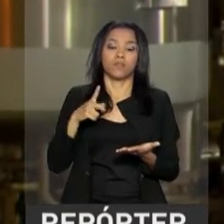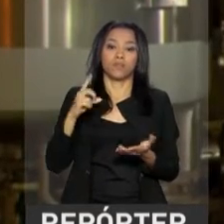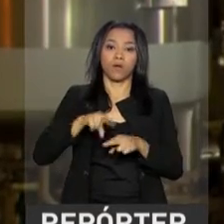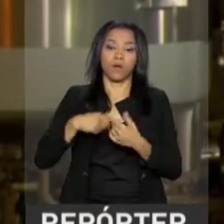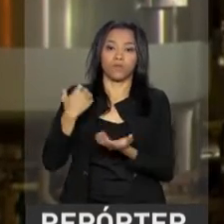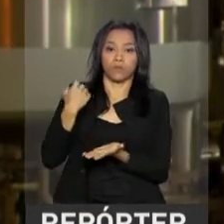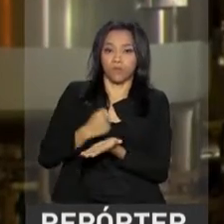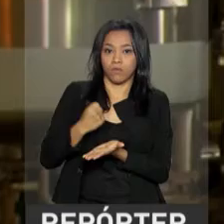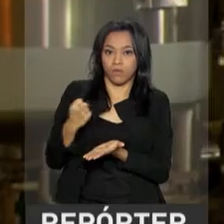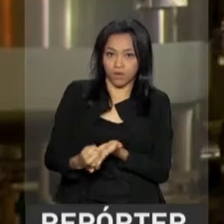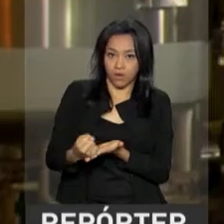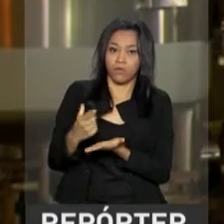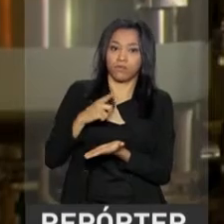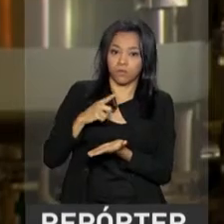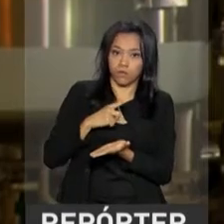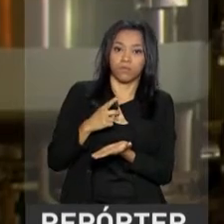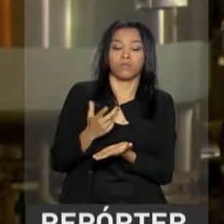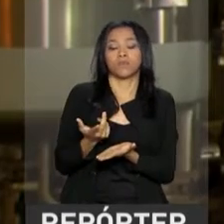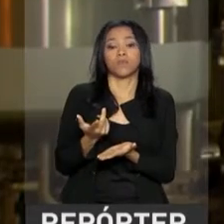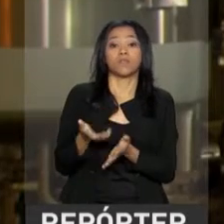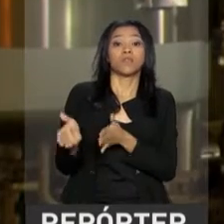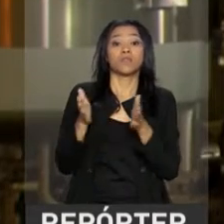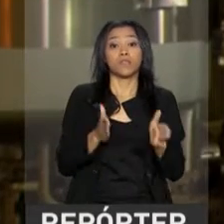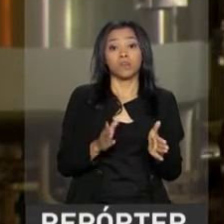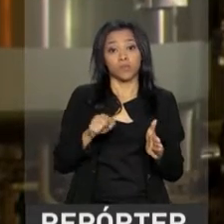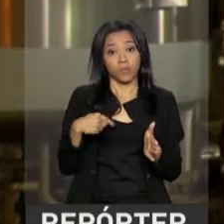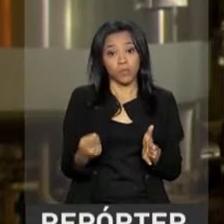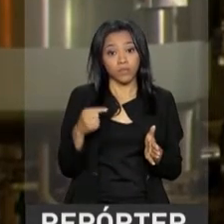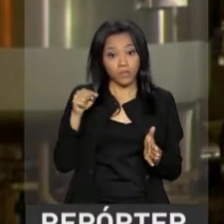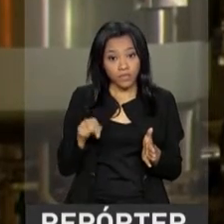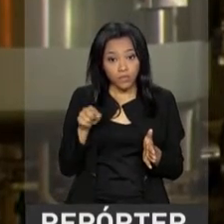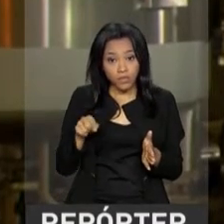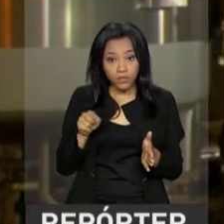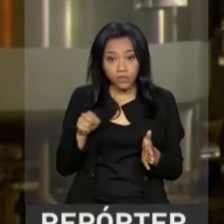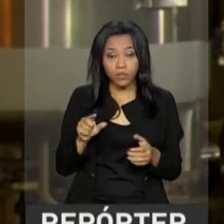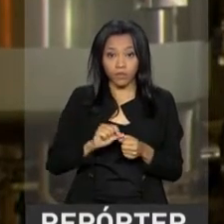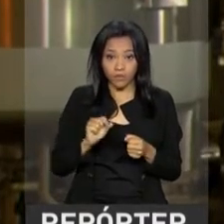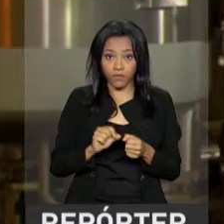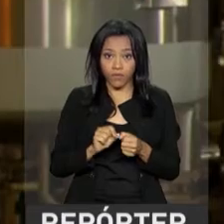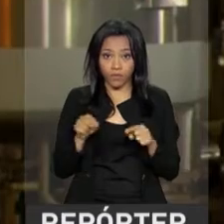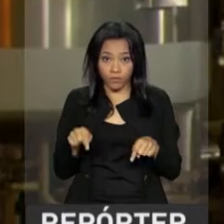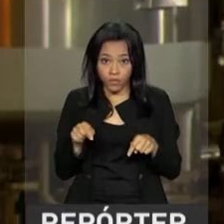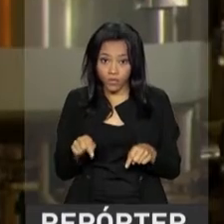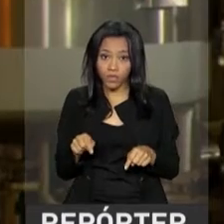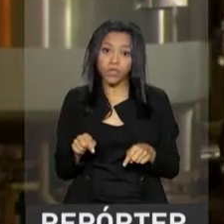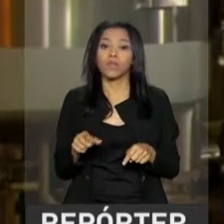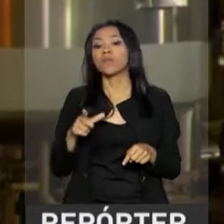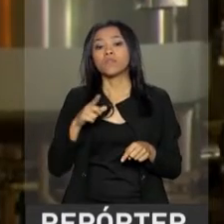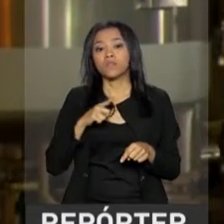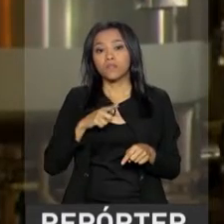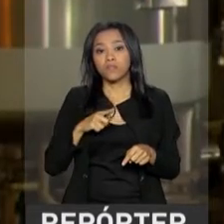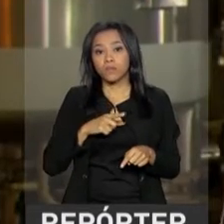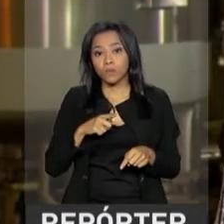gente importa uma grande parte. A partir do momento em que isso estiver sendo feito aqui, nós temos a expectativa de